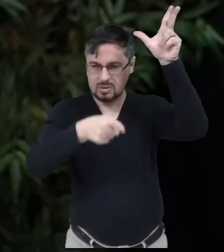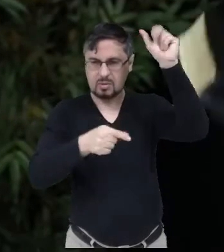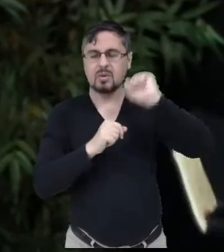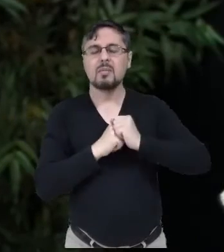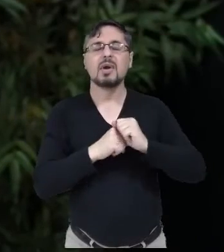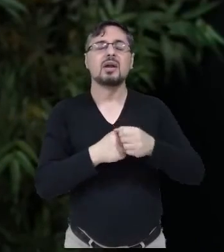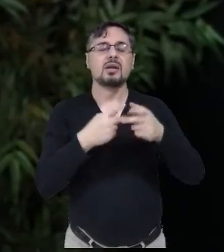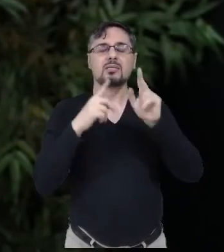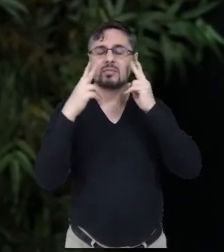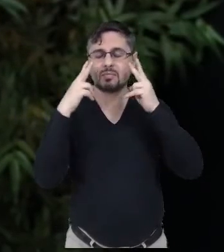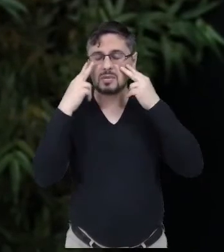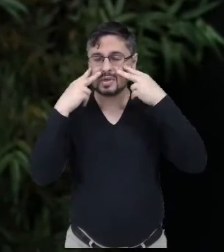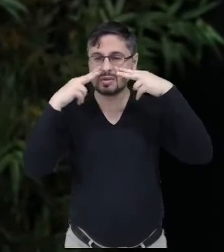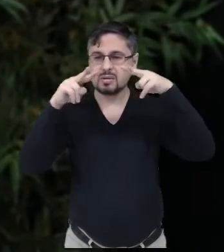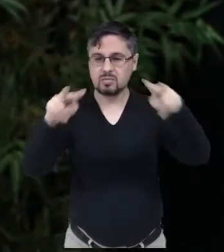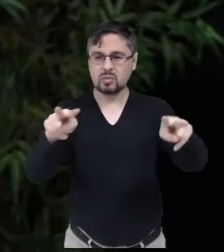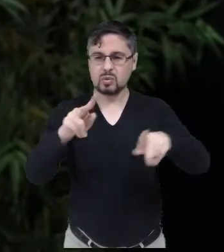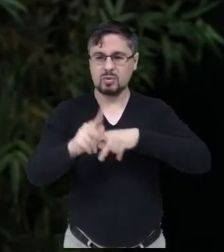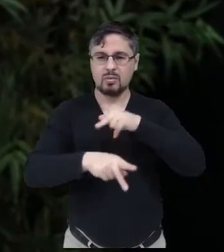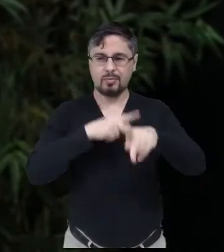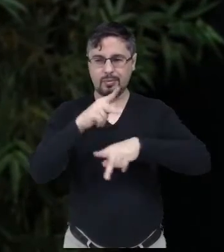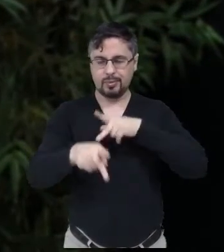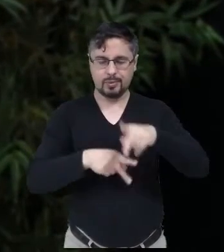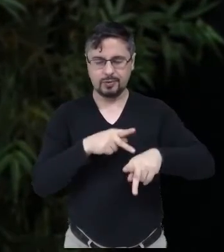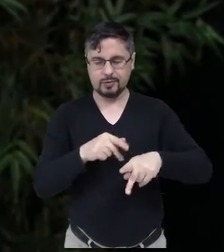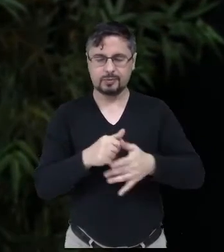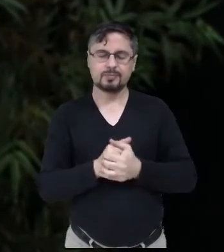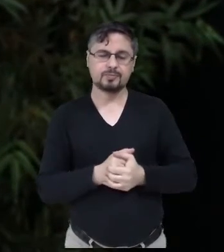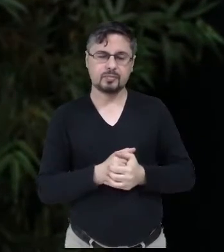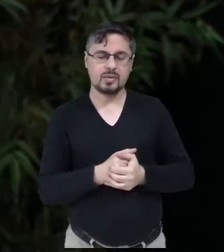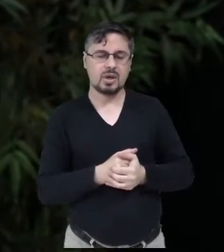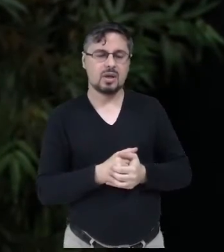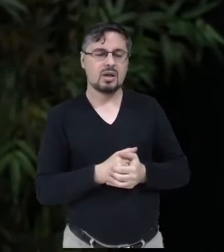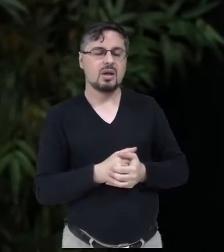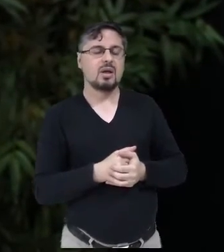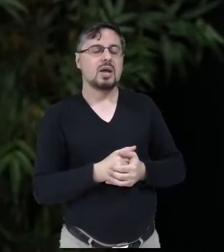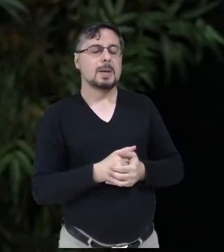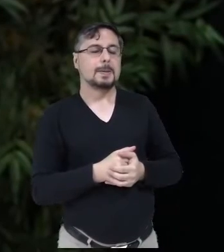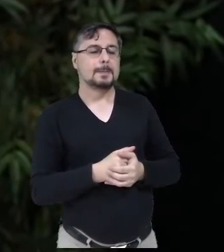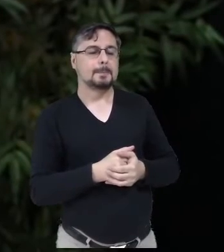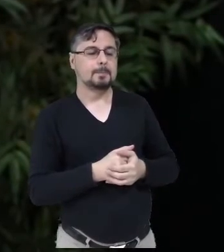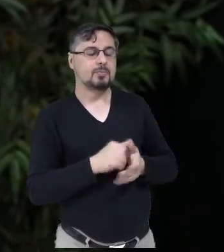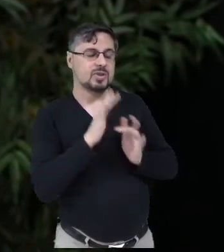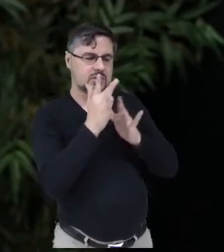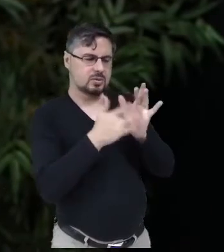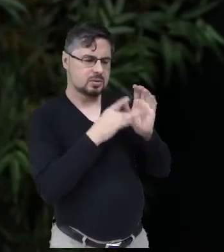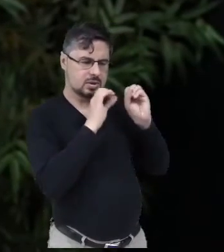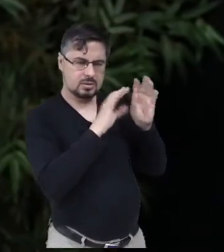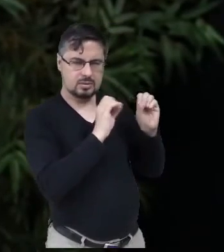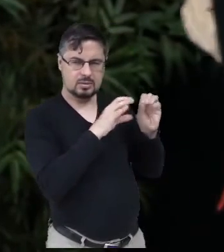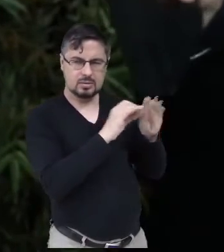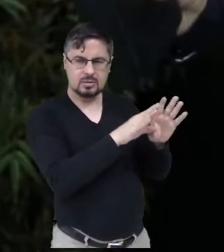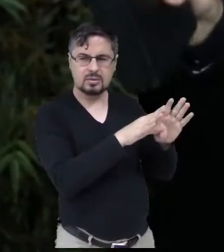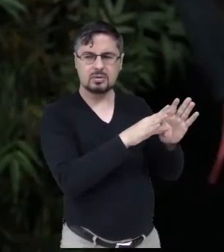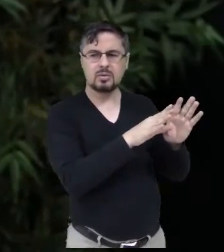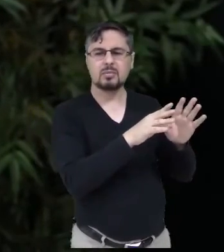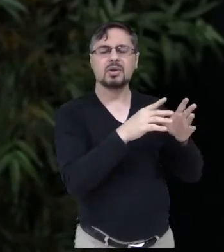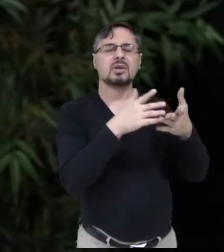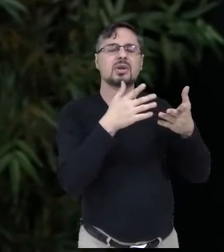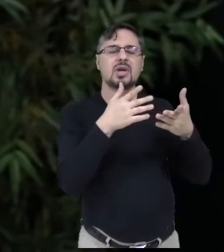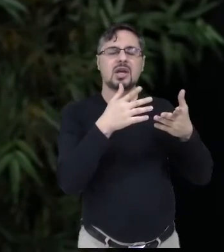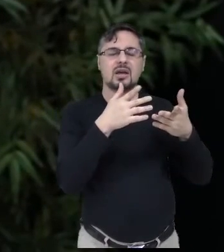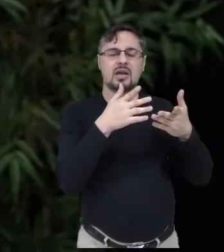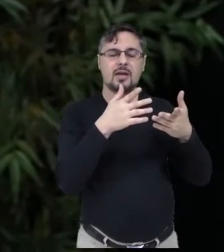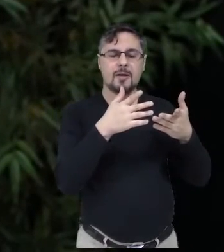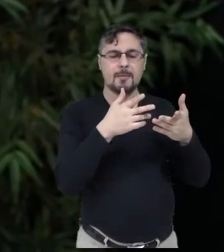servir de testemunho ao povo. Observe que Jesus está dizendo para que aquele homem faça um testemunho para